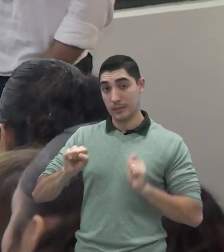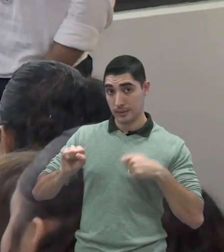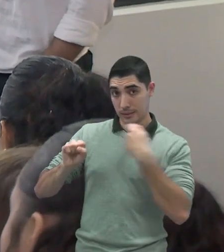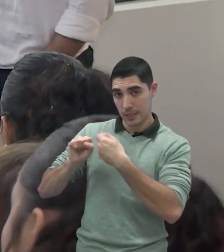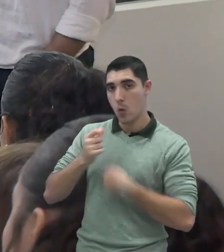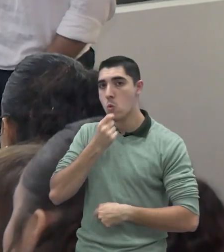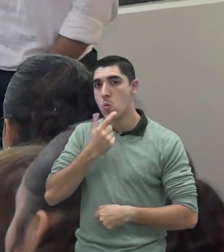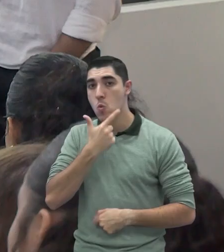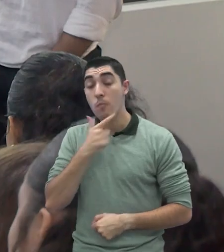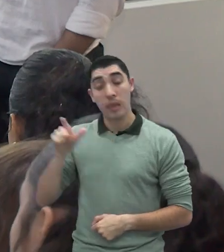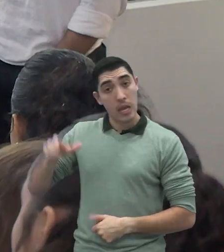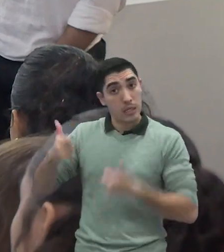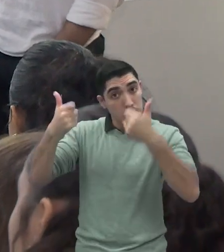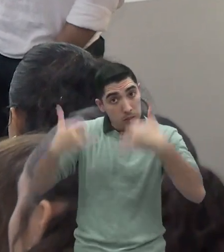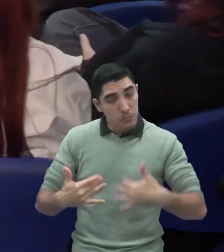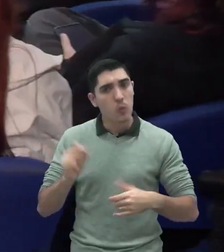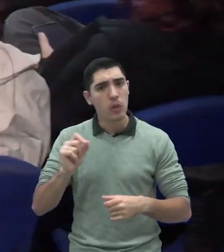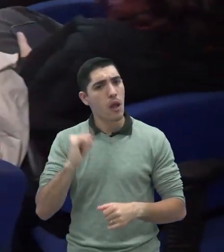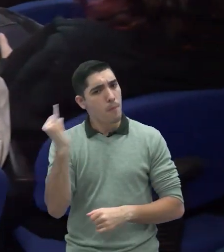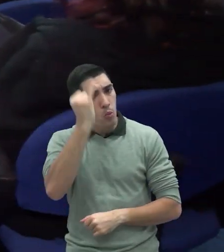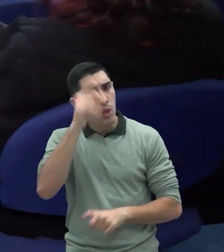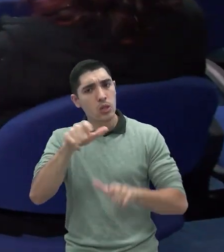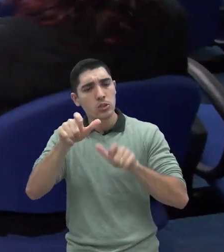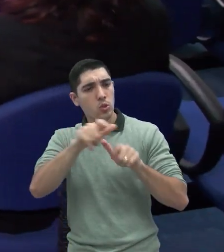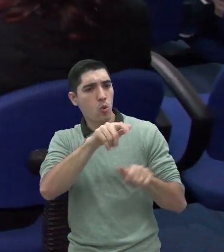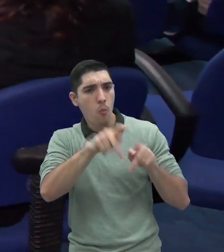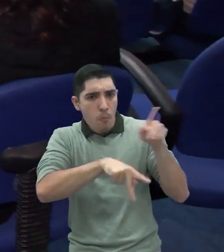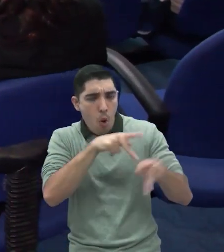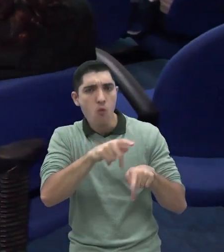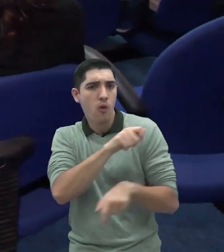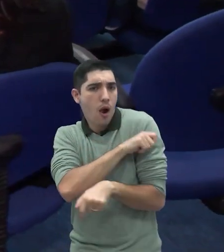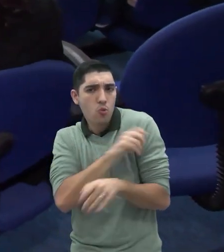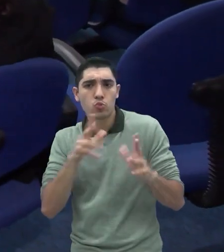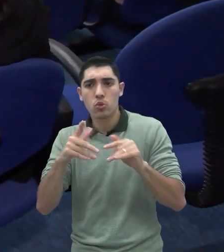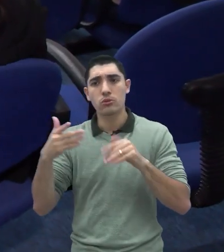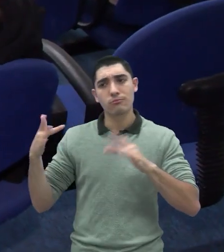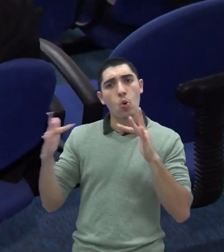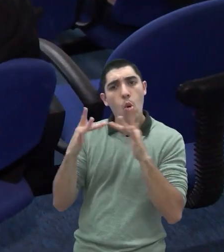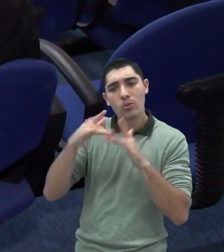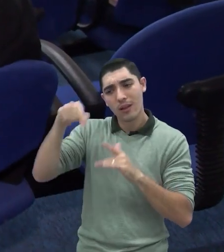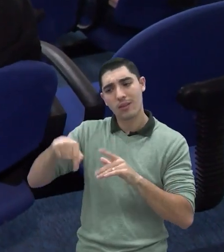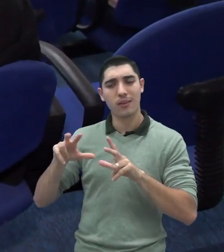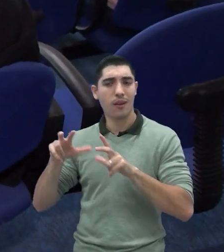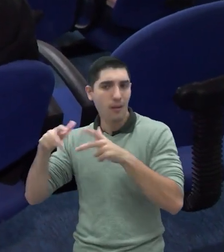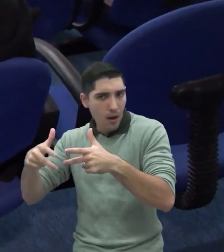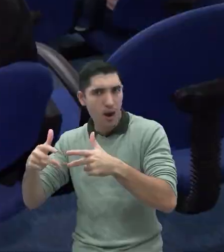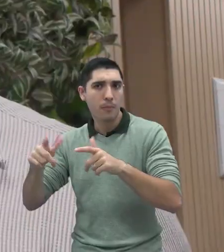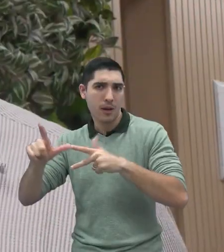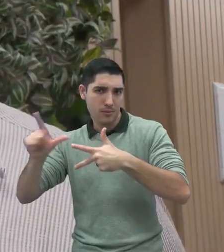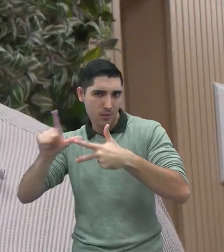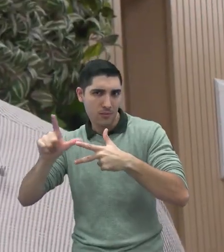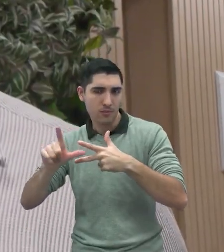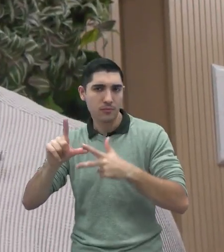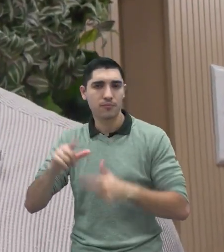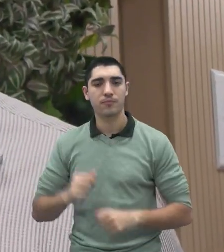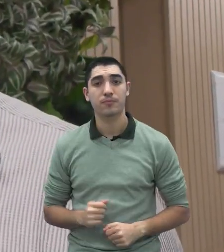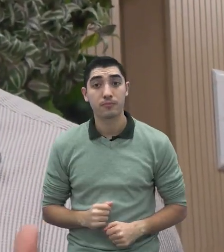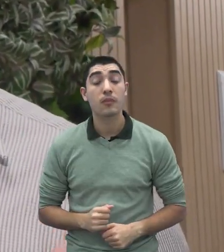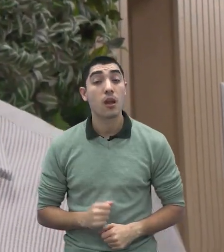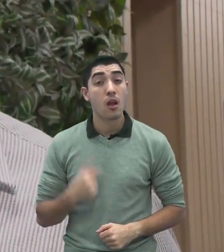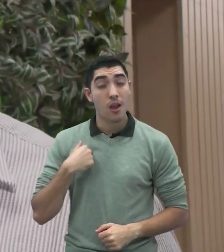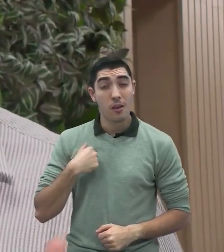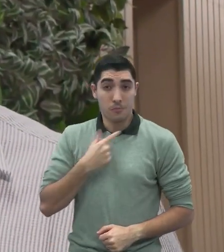experiência foi super benéfica para os jovens e reforça a importância do contato da população com o legislativo. Eu acho que é uma